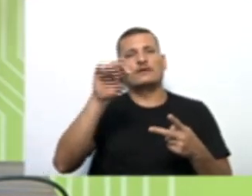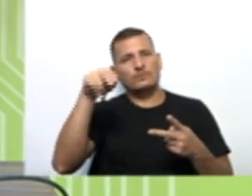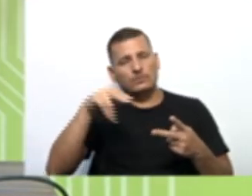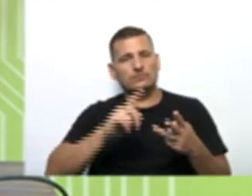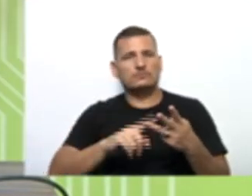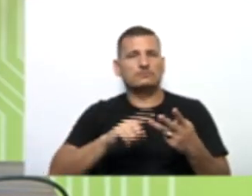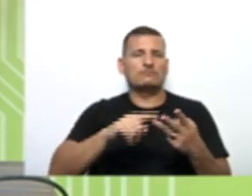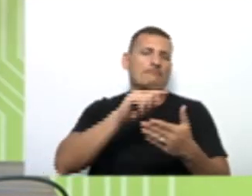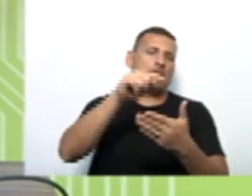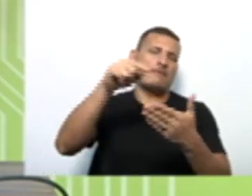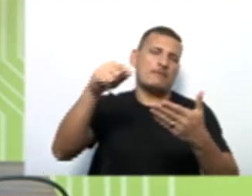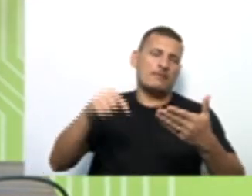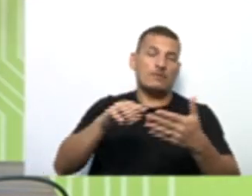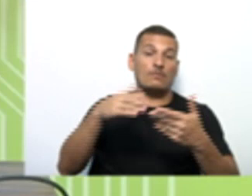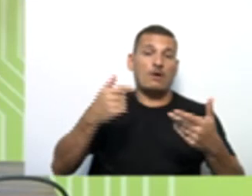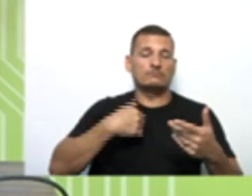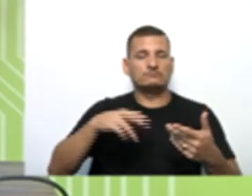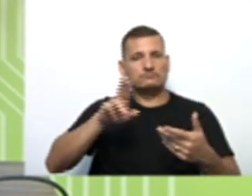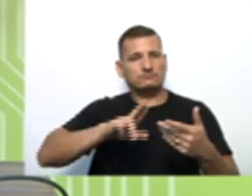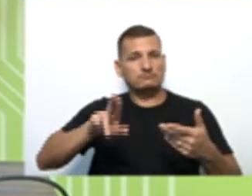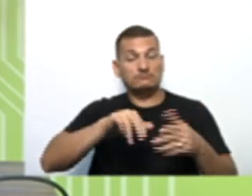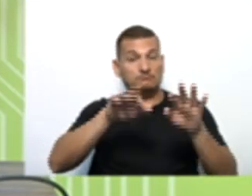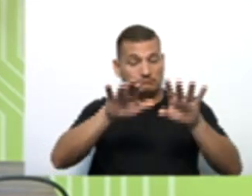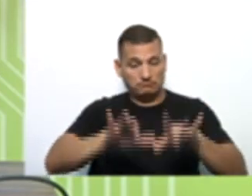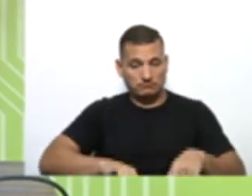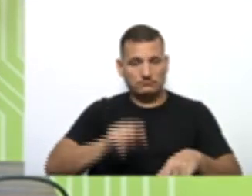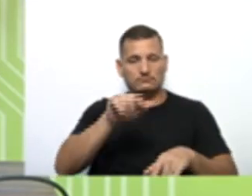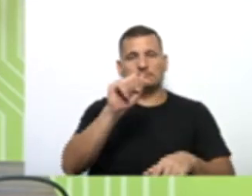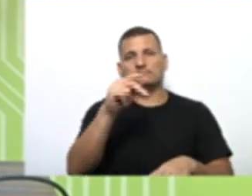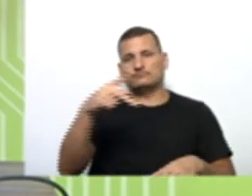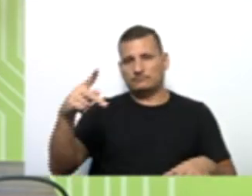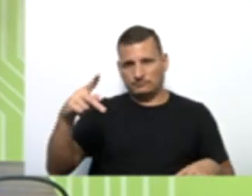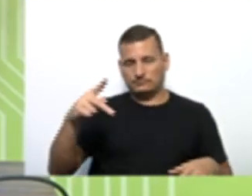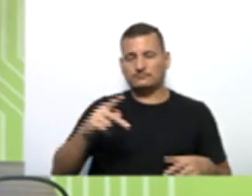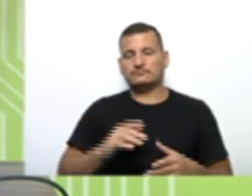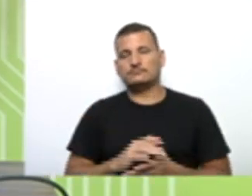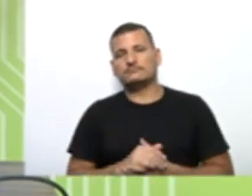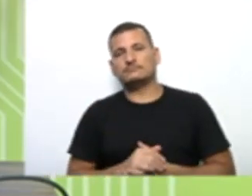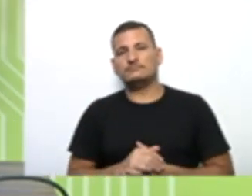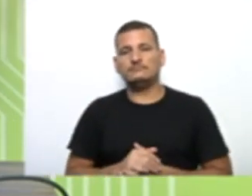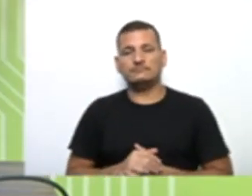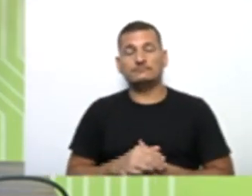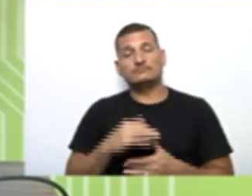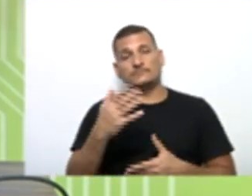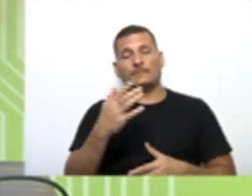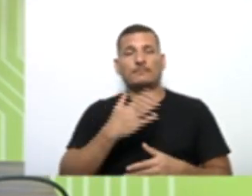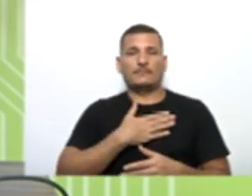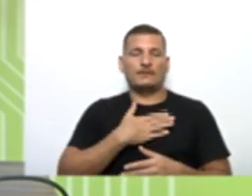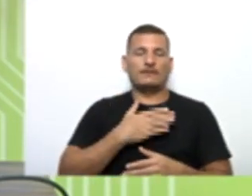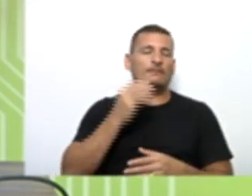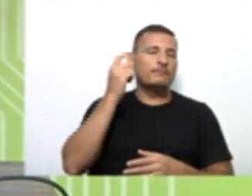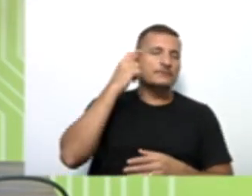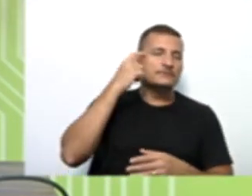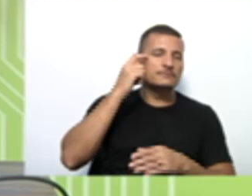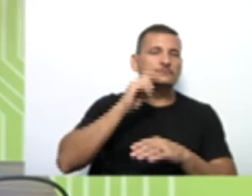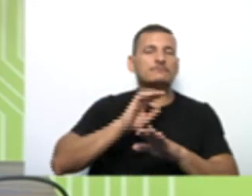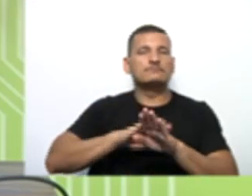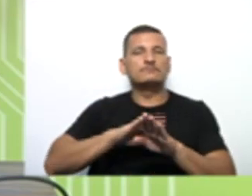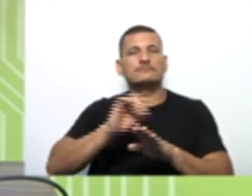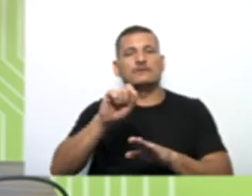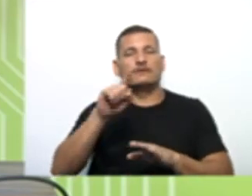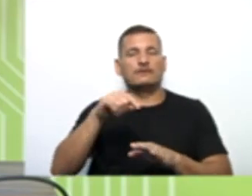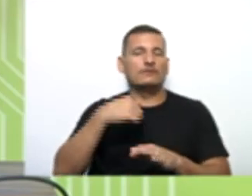de fomentos que eu vou precisar para desenvolver esse aplicativo. Então, digamos que a minha hipótese é, vou utilizar